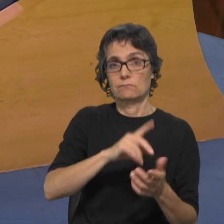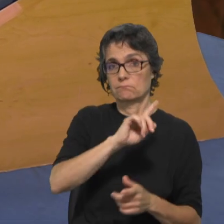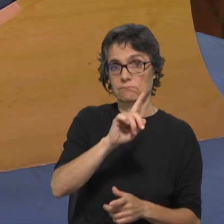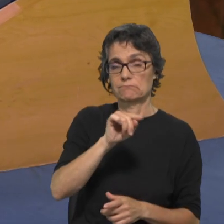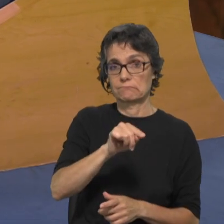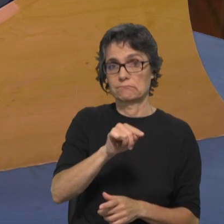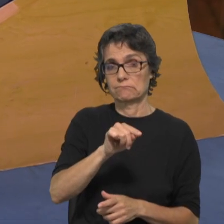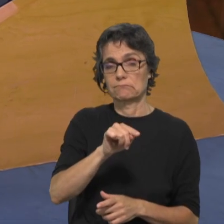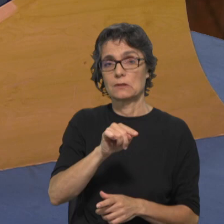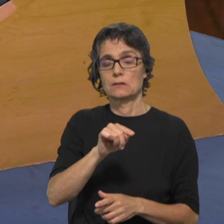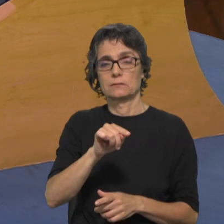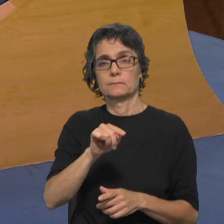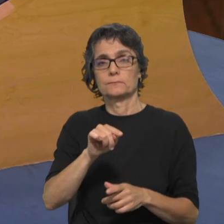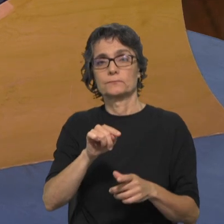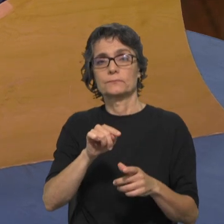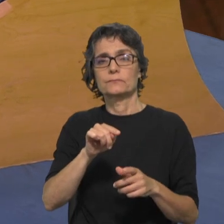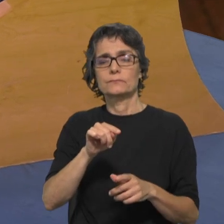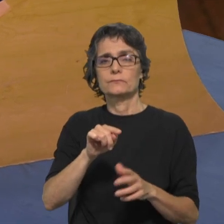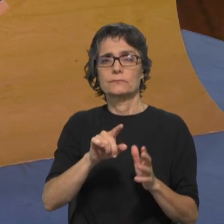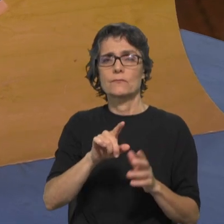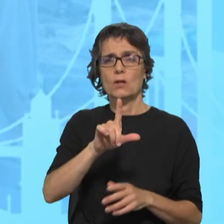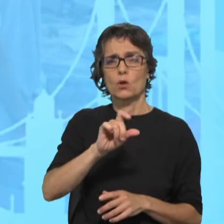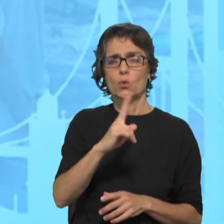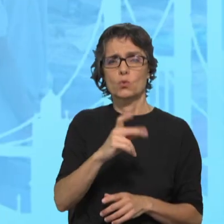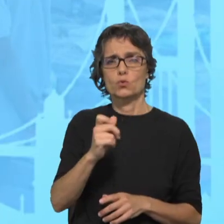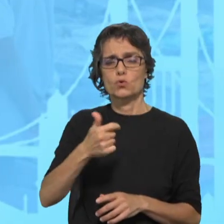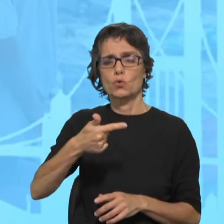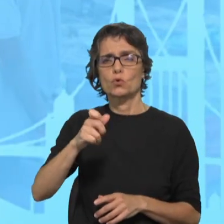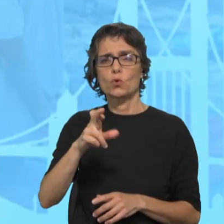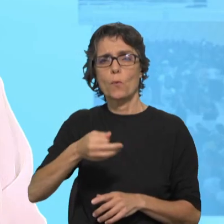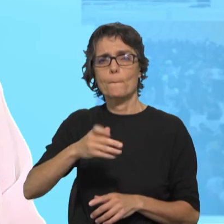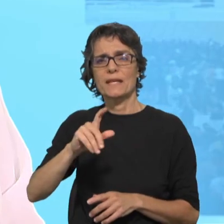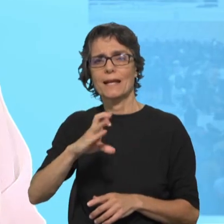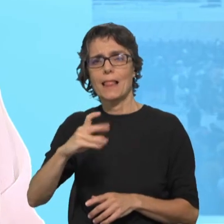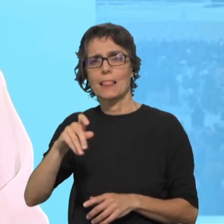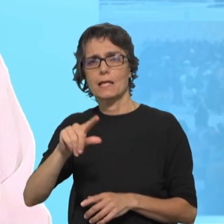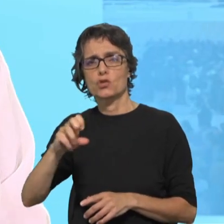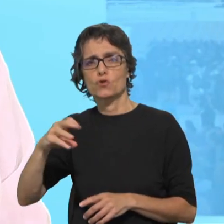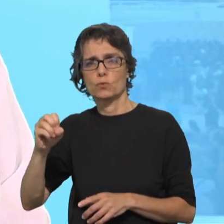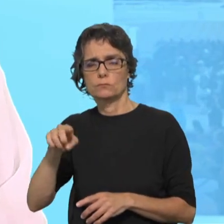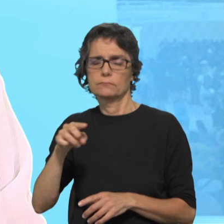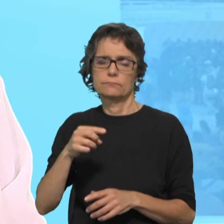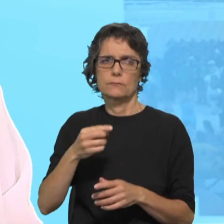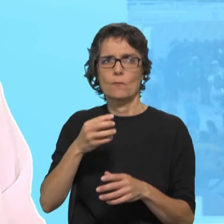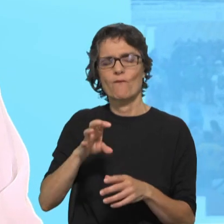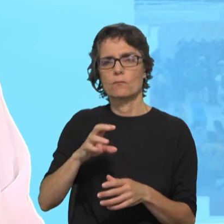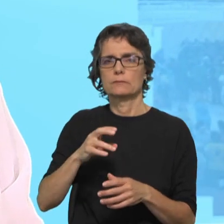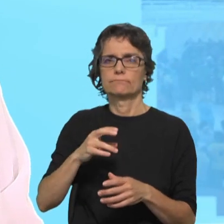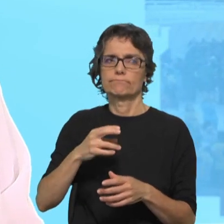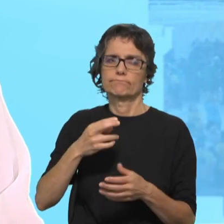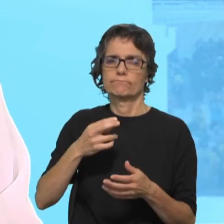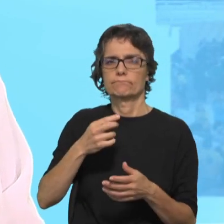doutrina chama-se lusotropicalismo e, de certa forma, procura justificar a presença